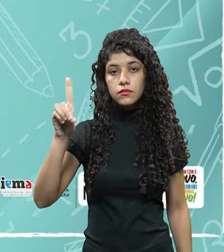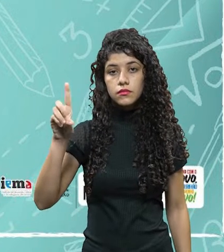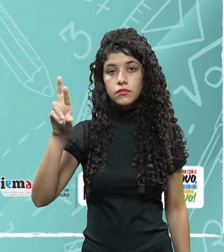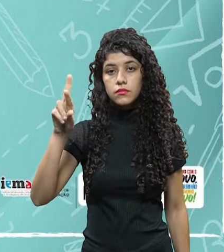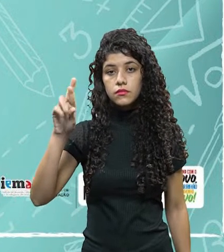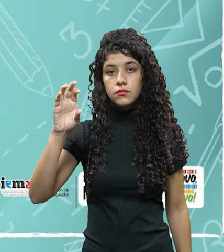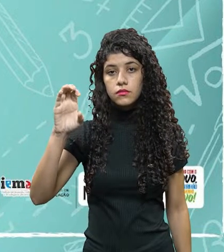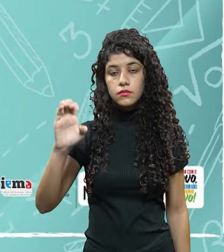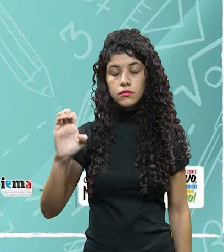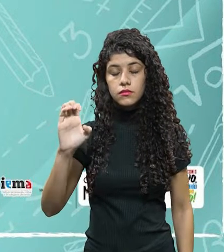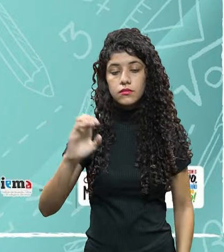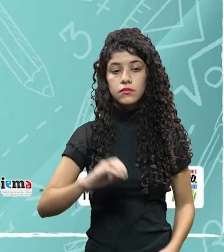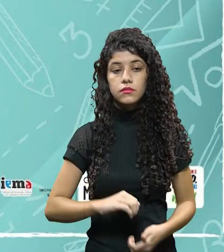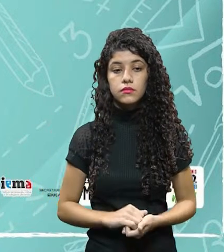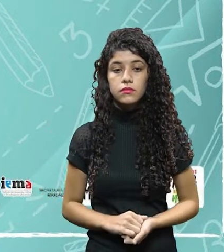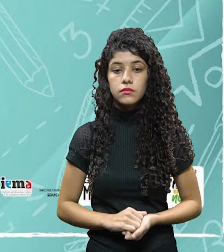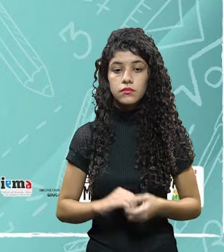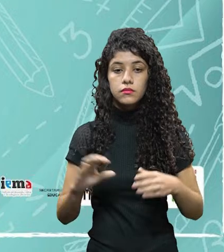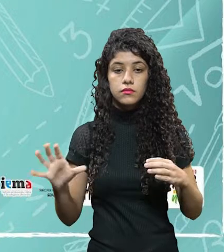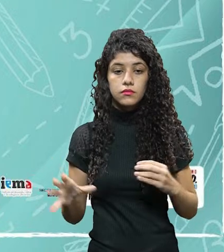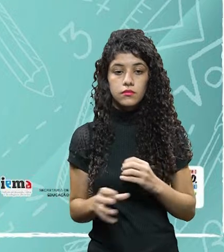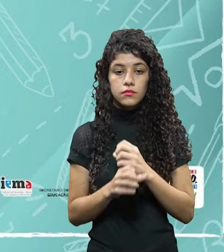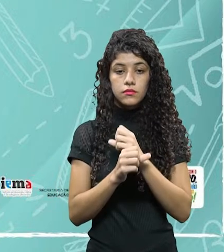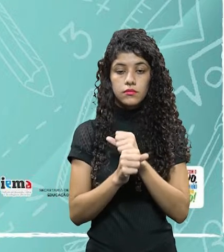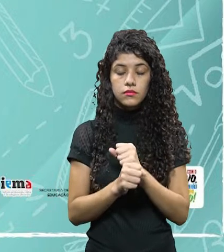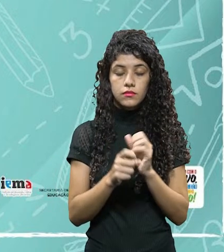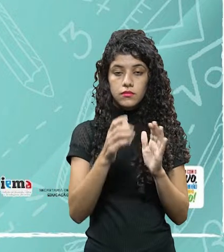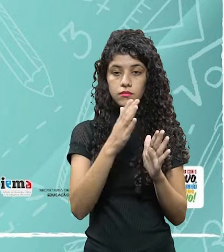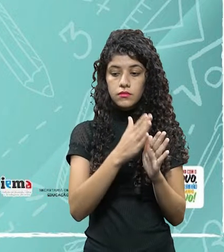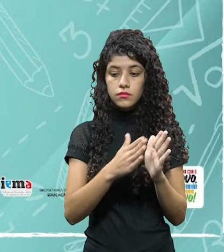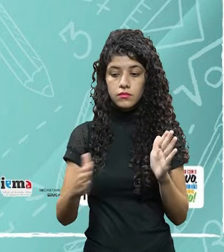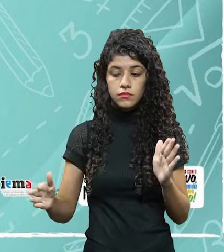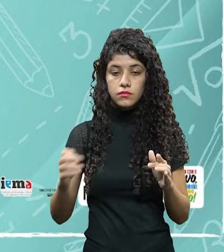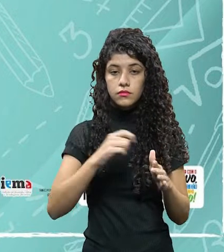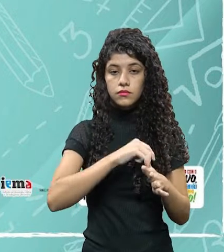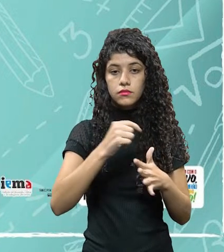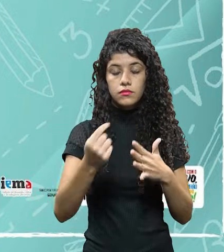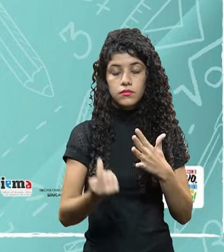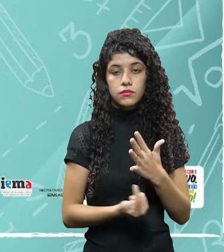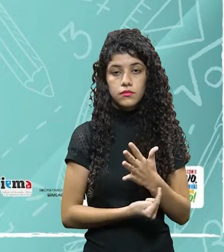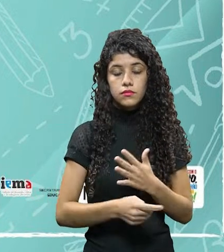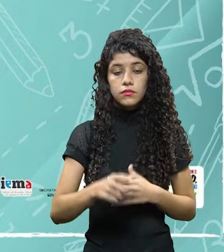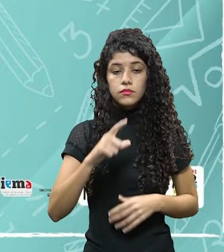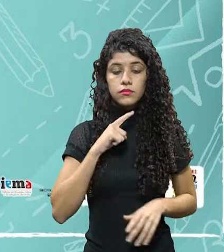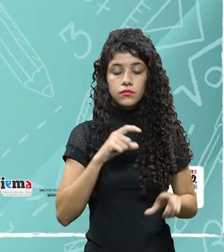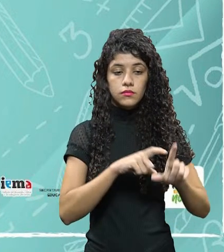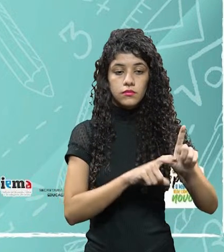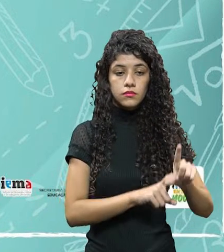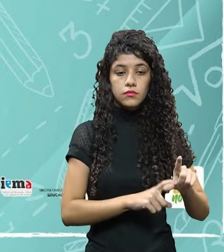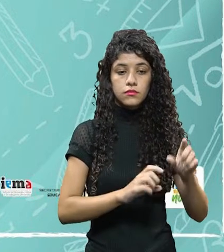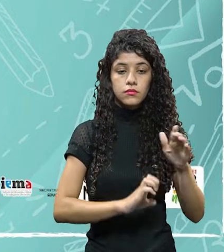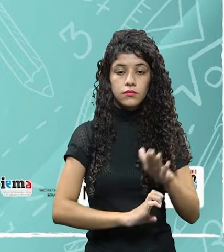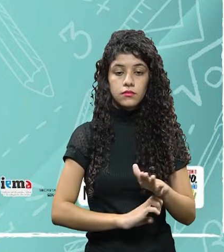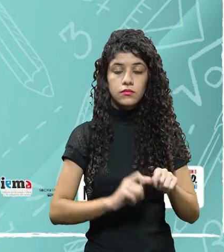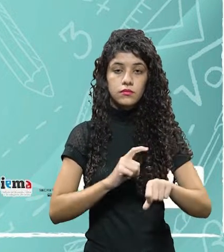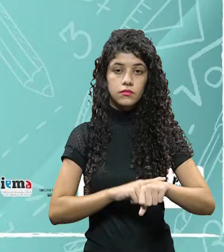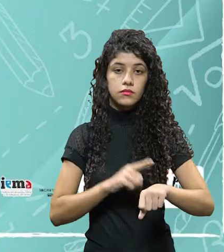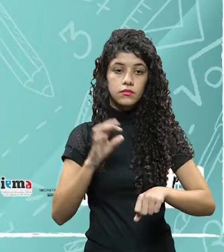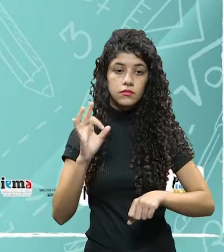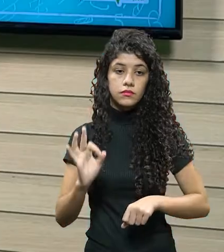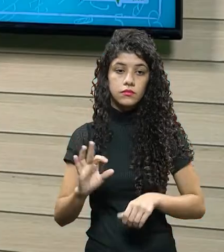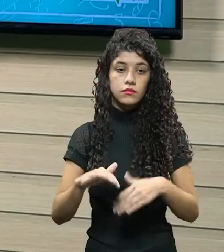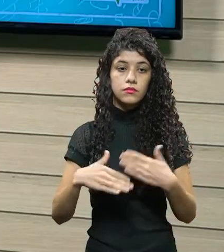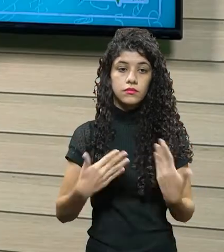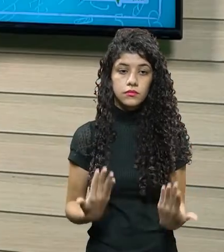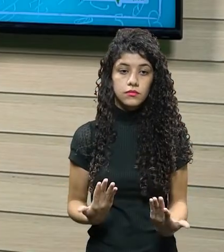DRE. É o resumo ordenado das receitas e despesas da empresa em determinado